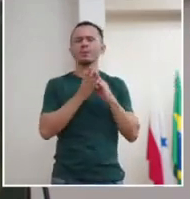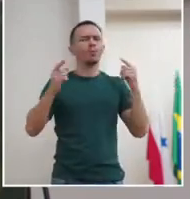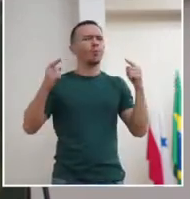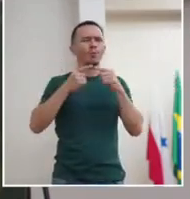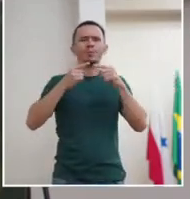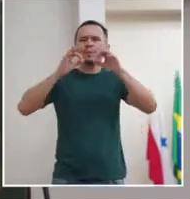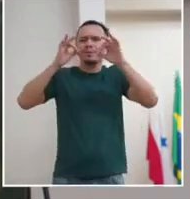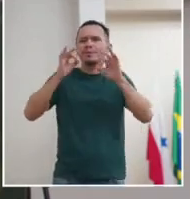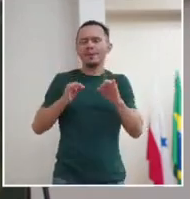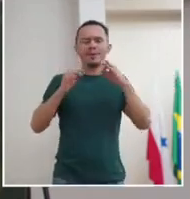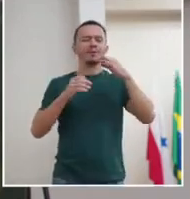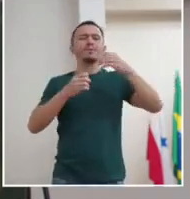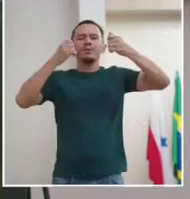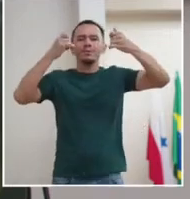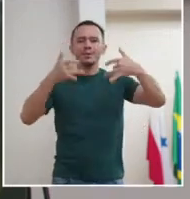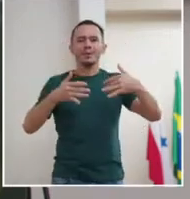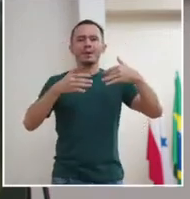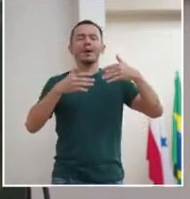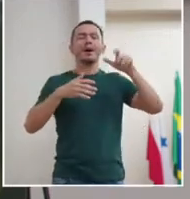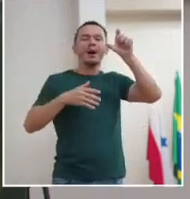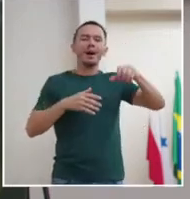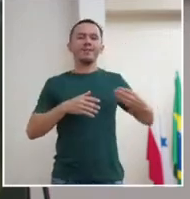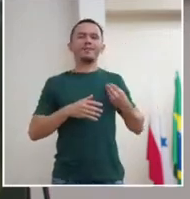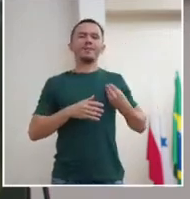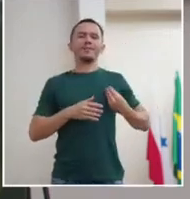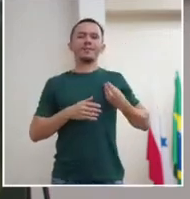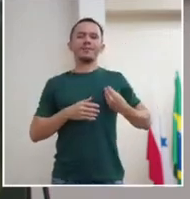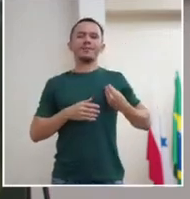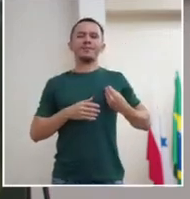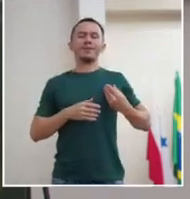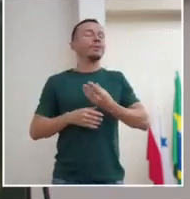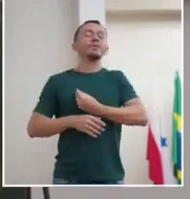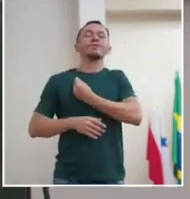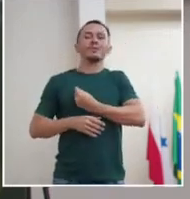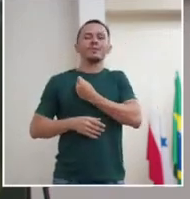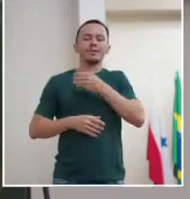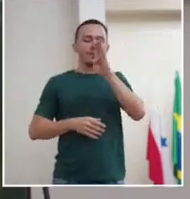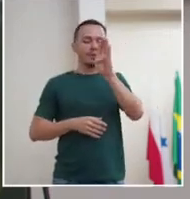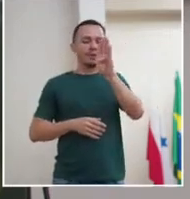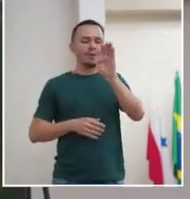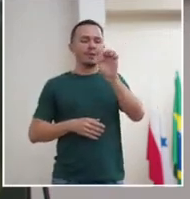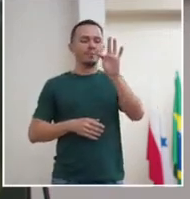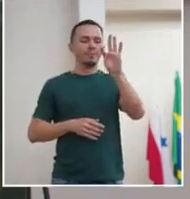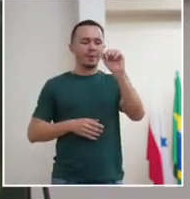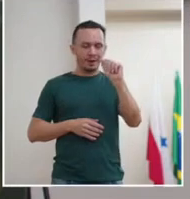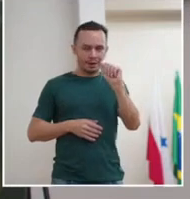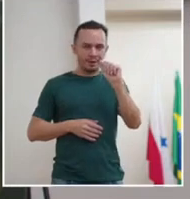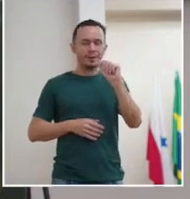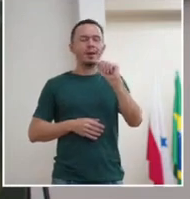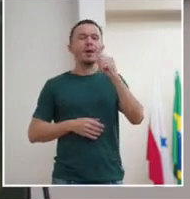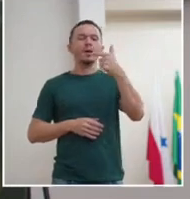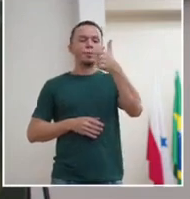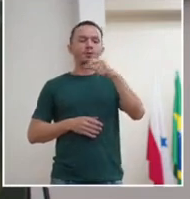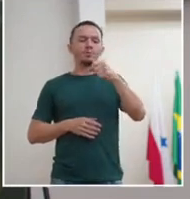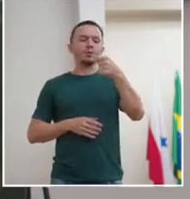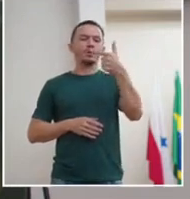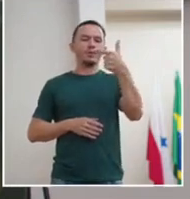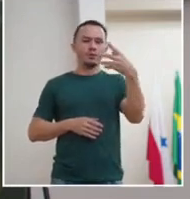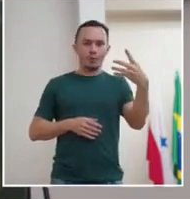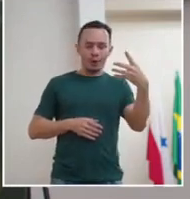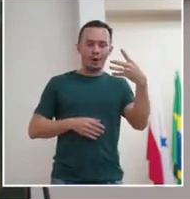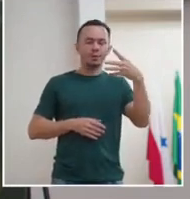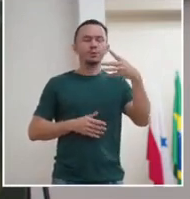para além, né, da comemoração de seu centenário. Em 2024, nós comemoramos o centenário de uma grande